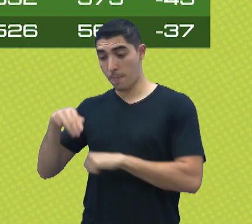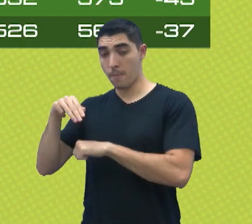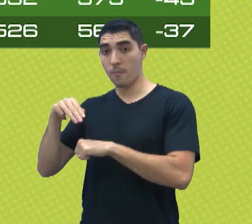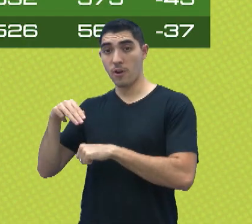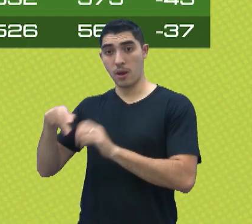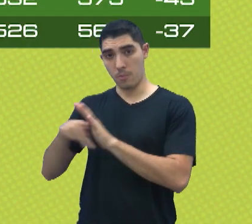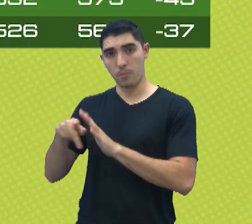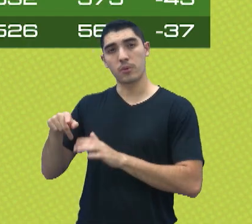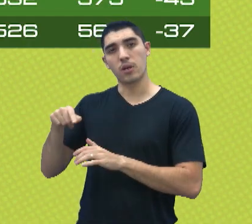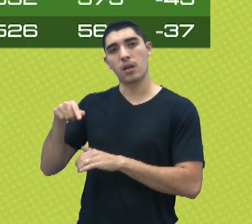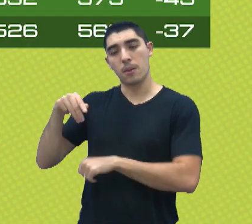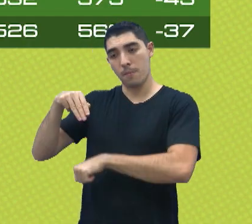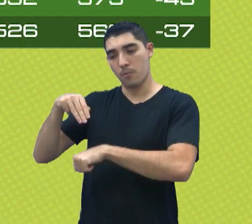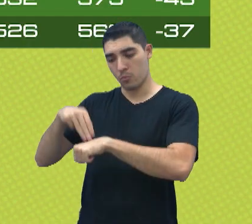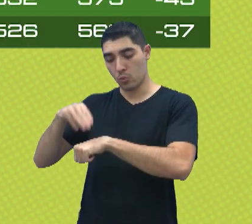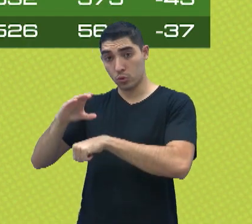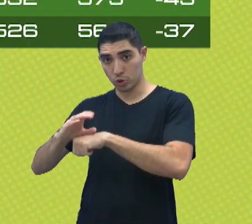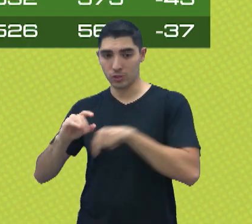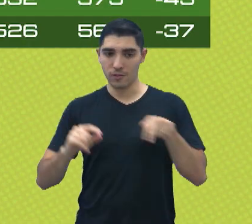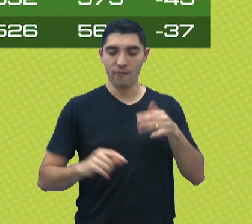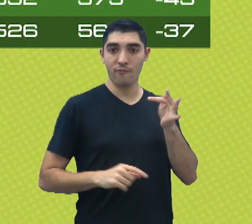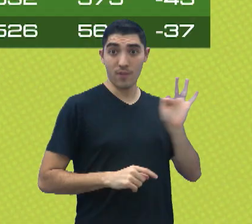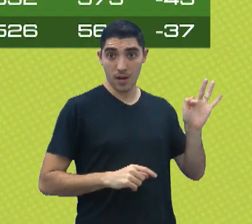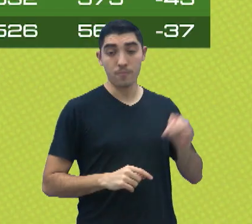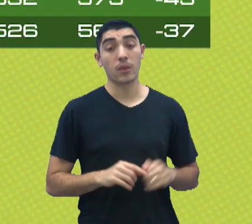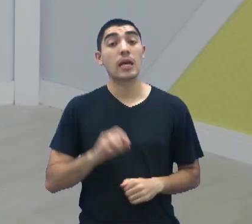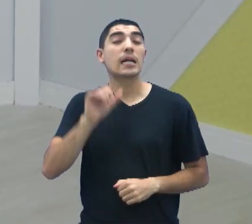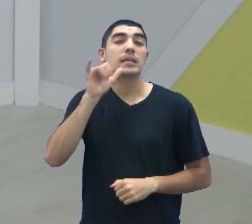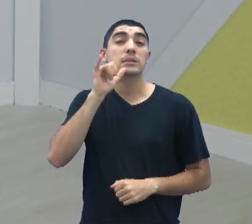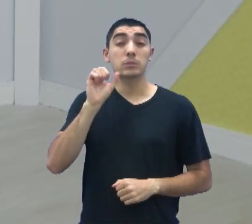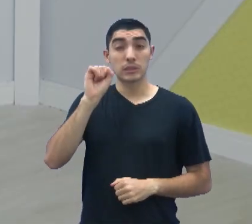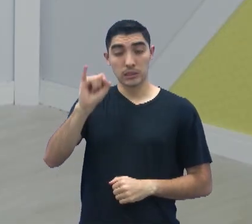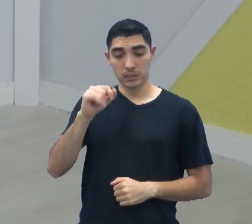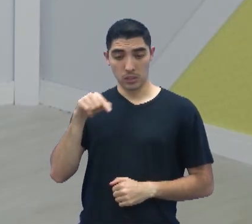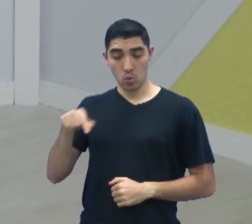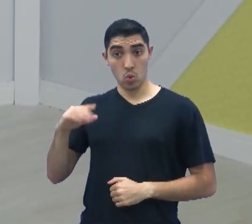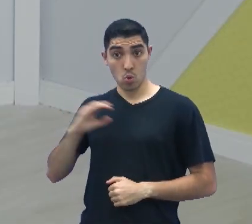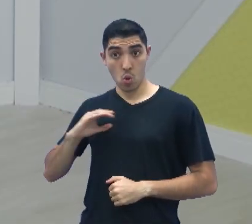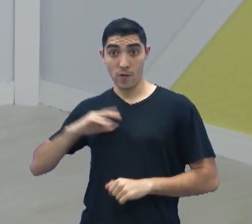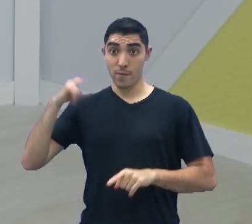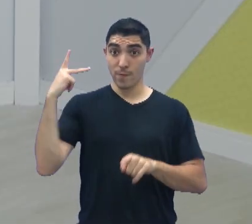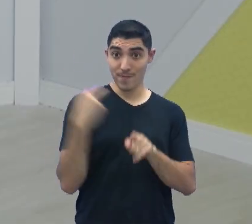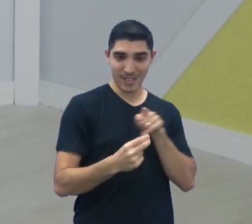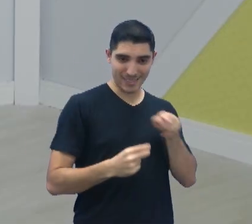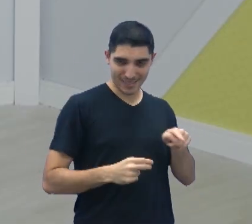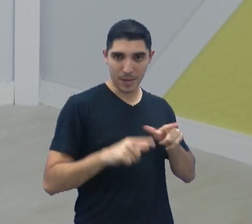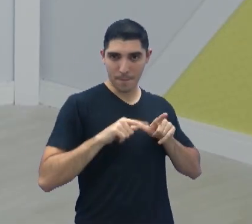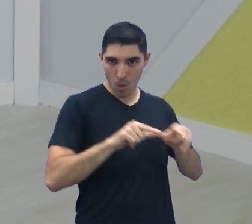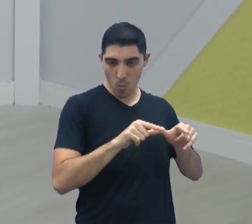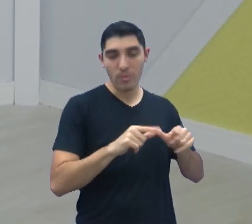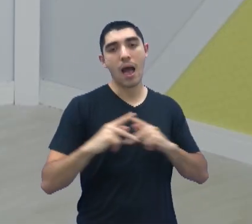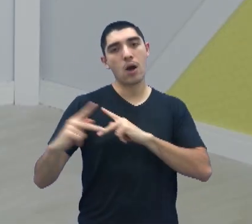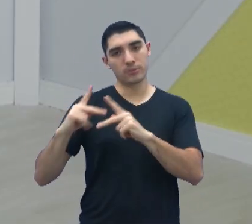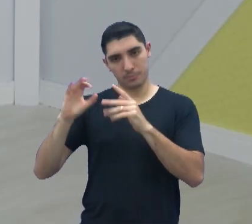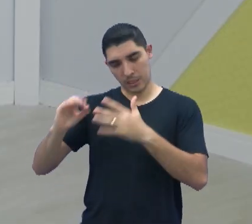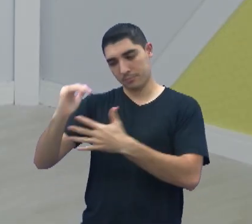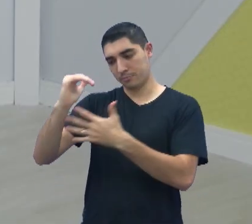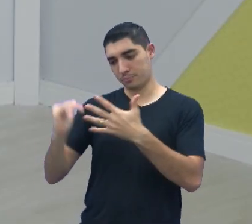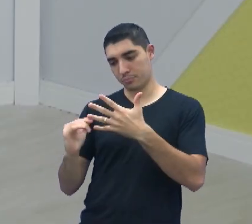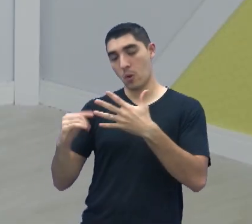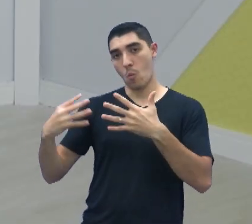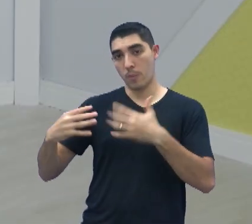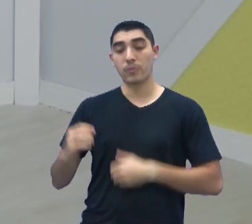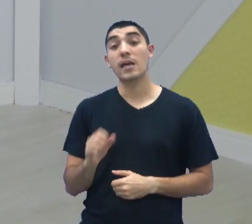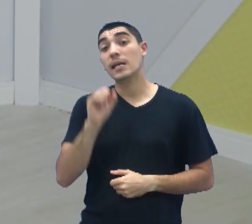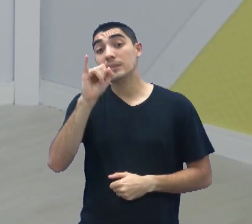A situação é o seguinte: se o Corinthians vencer o Bauru lá em Bauru, o São José vai terminar em 4º colocado. Se o Bauru